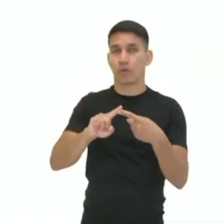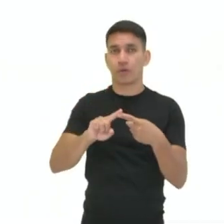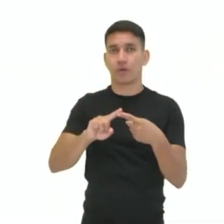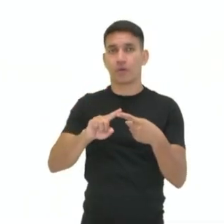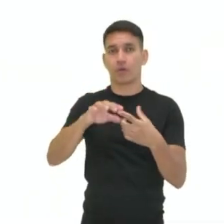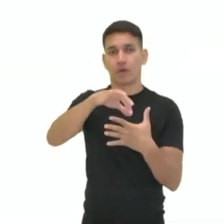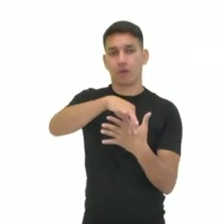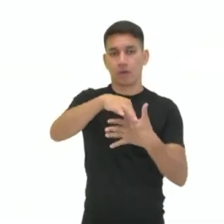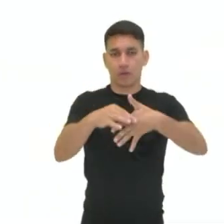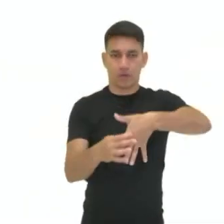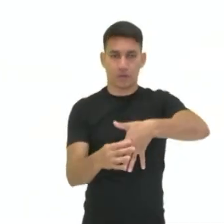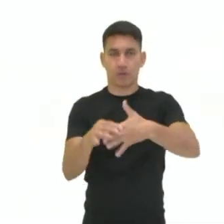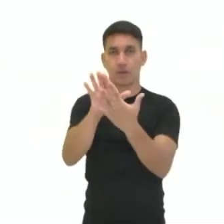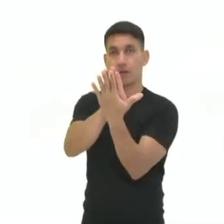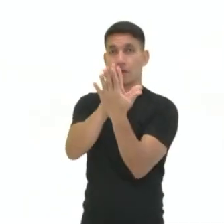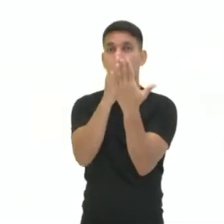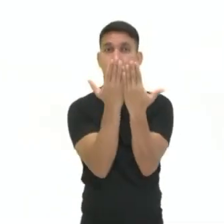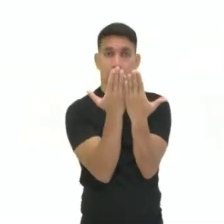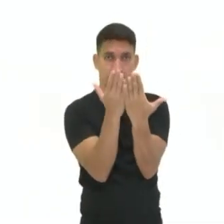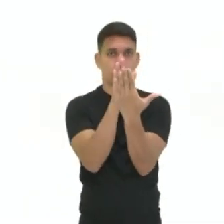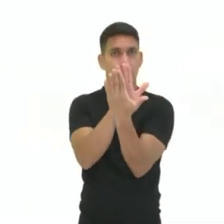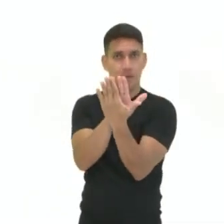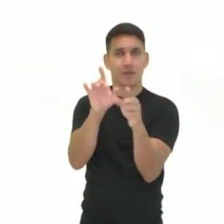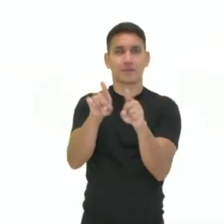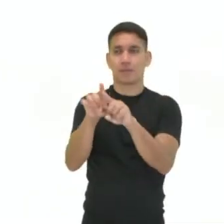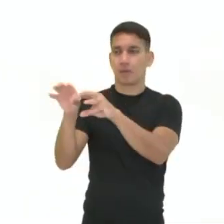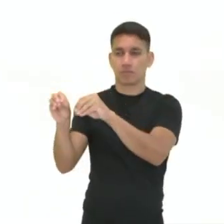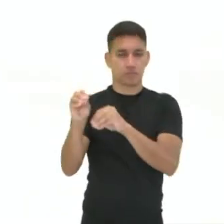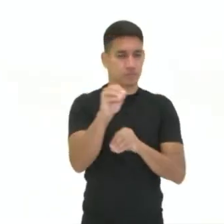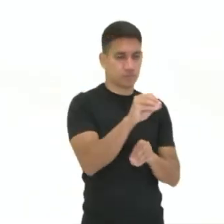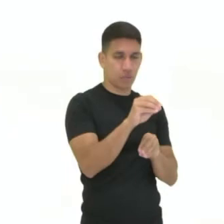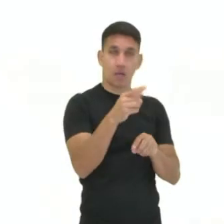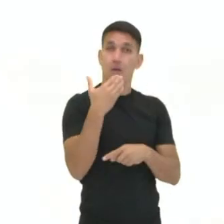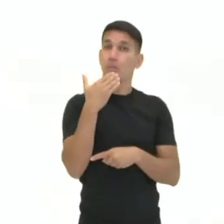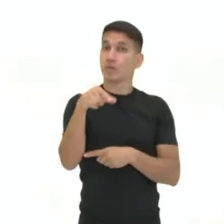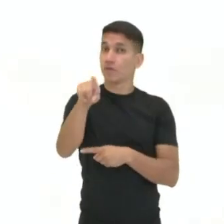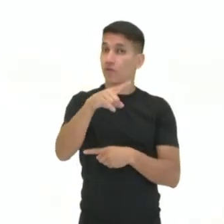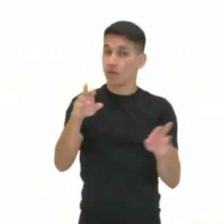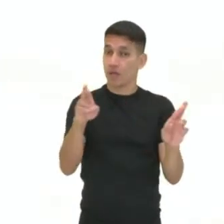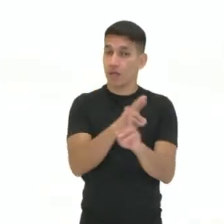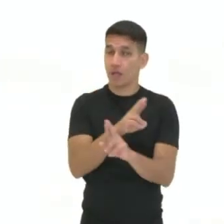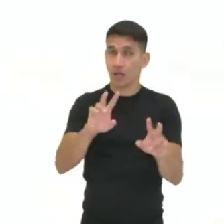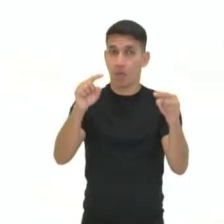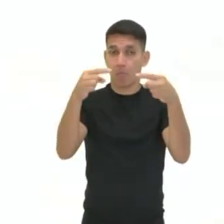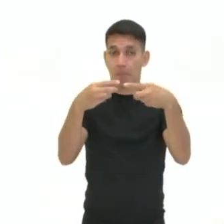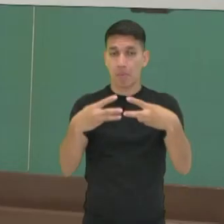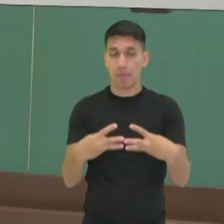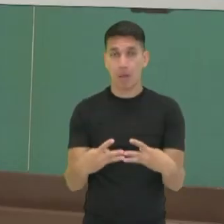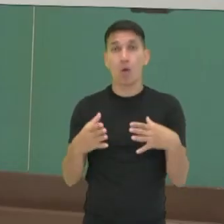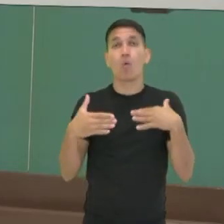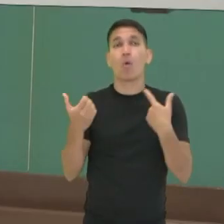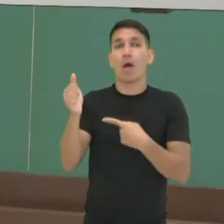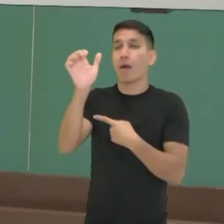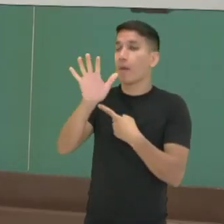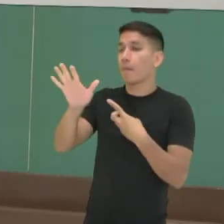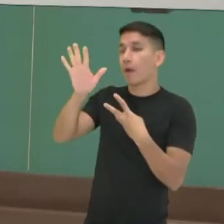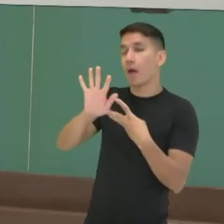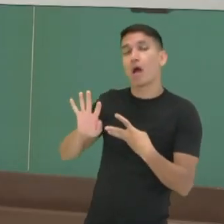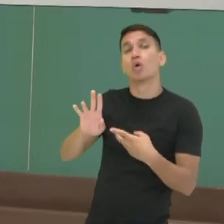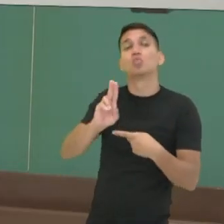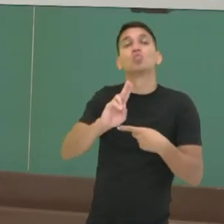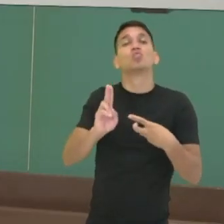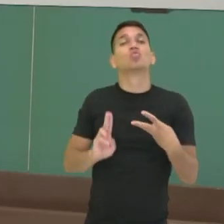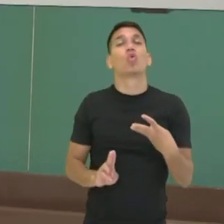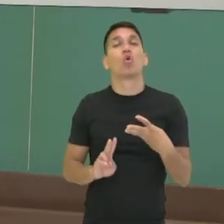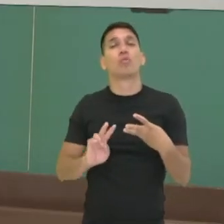Rotação, reflexão e translação. A prof quer agora que vocês relacionem as imagens ao nome da